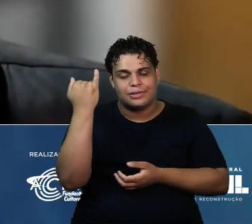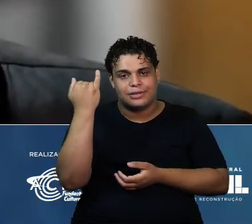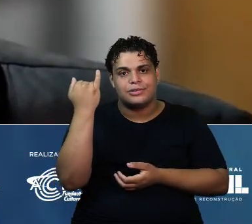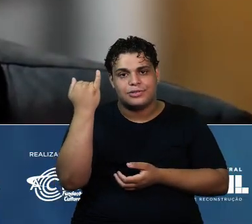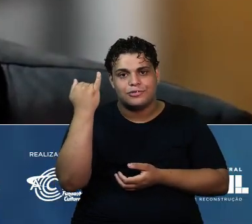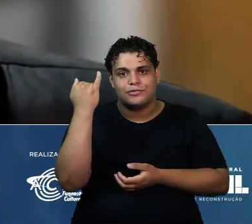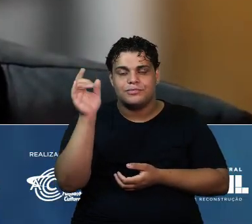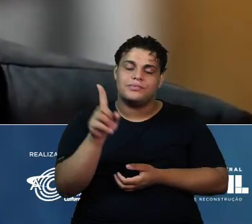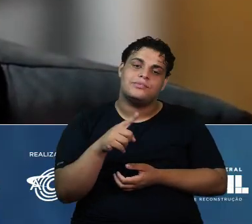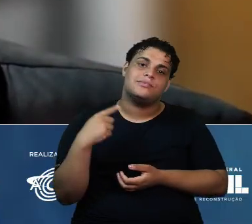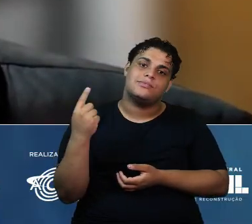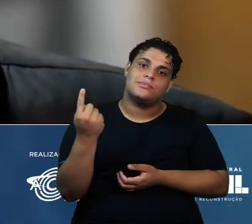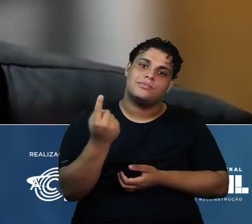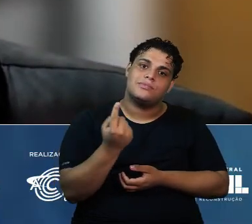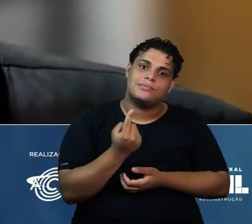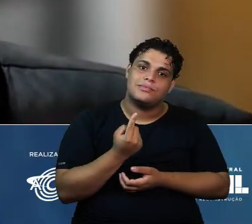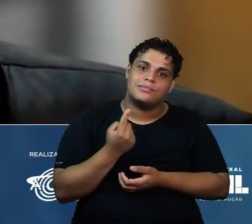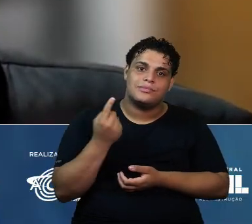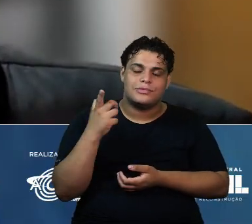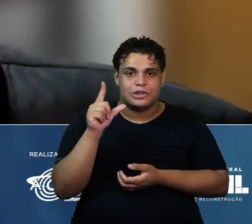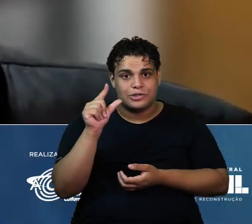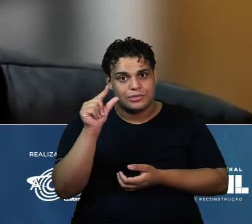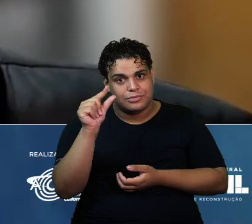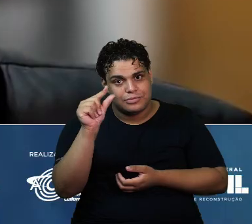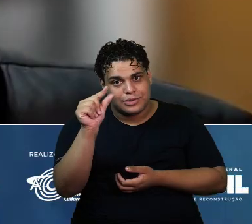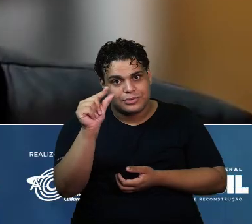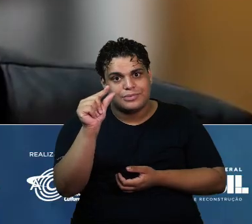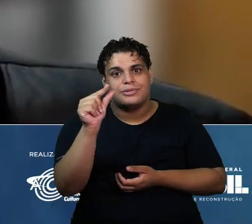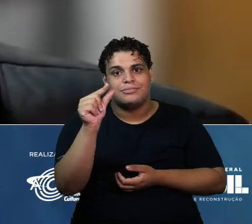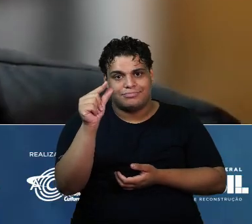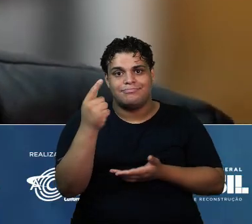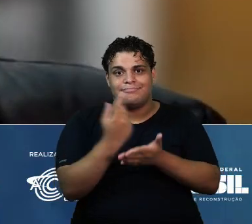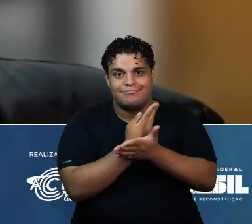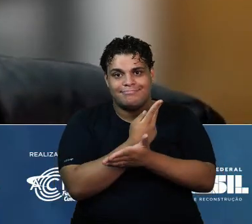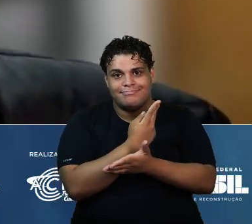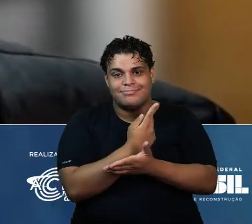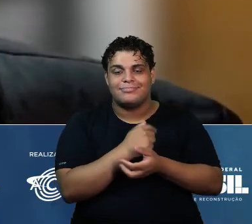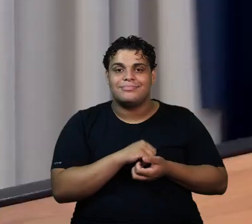para que a gente possa diminuir esses casos.